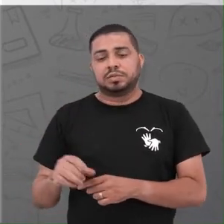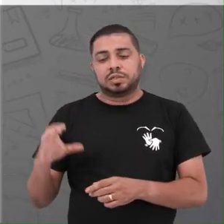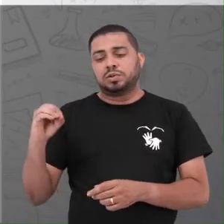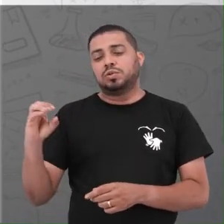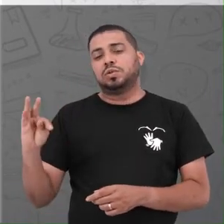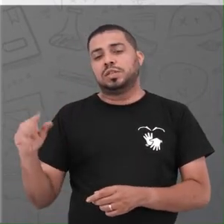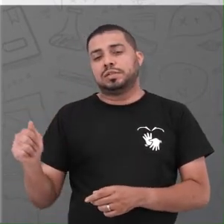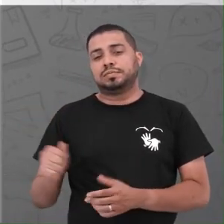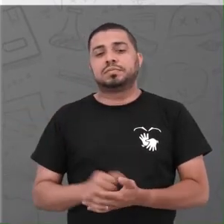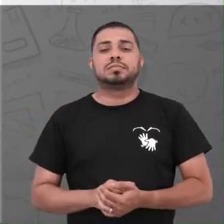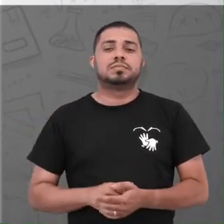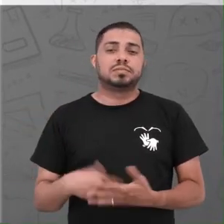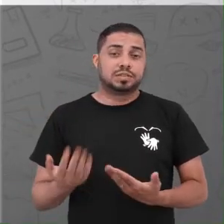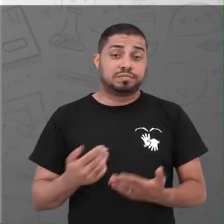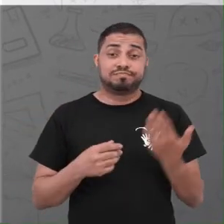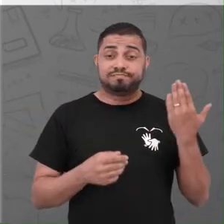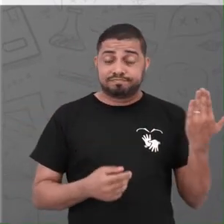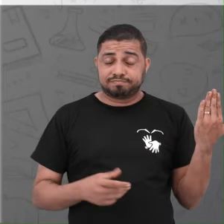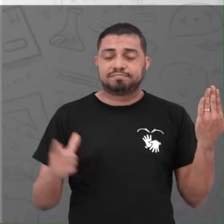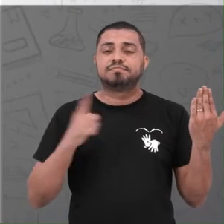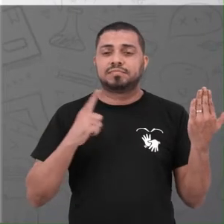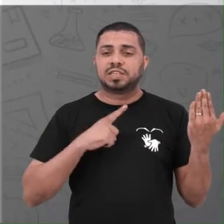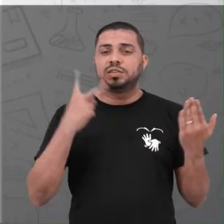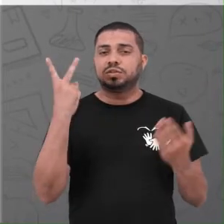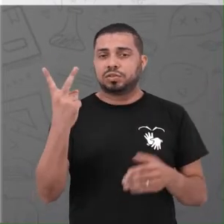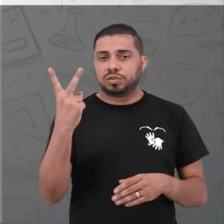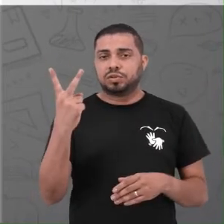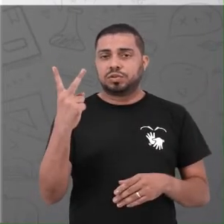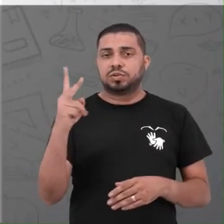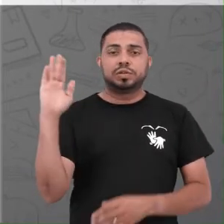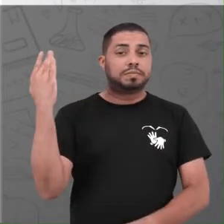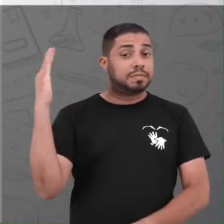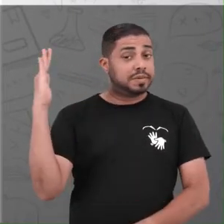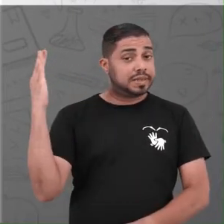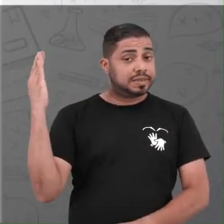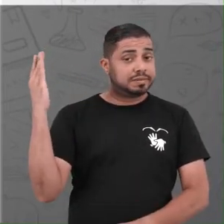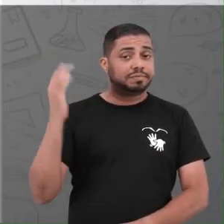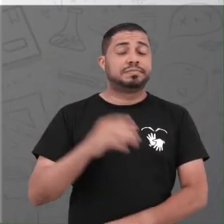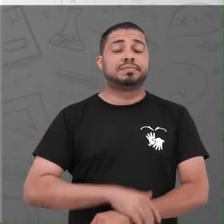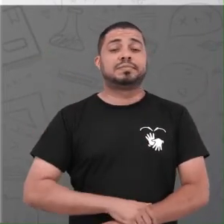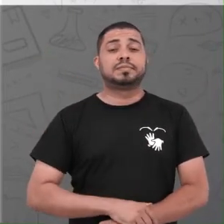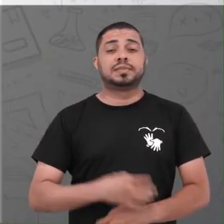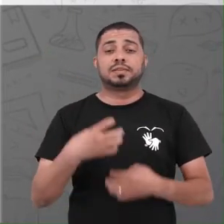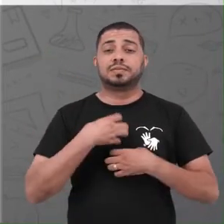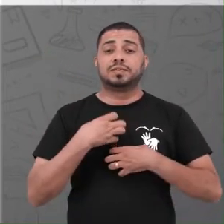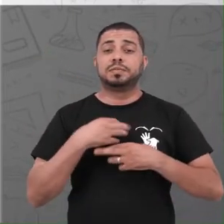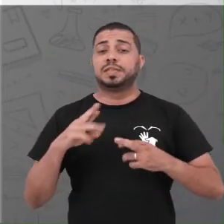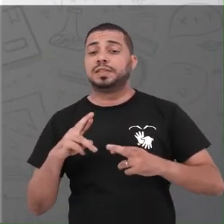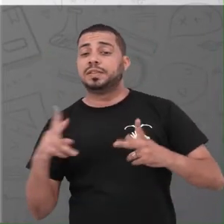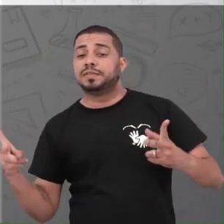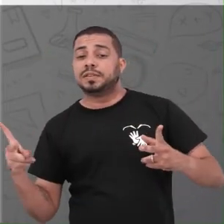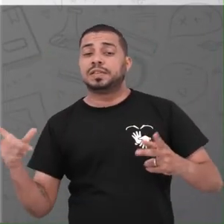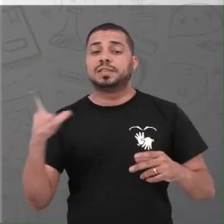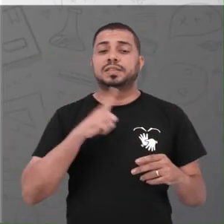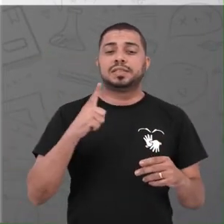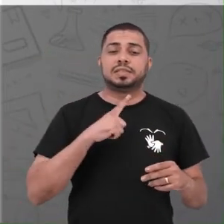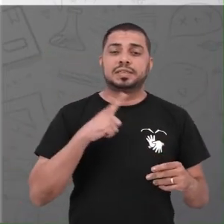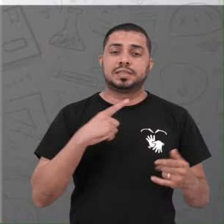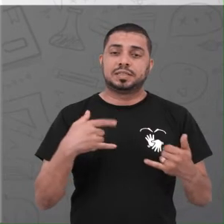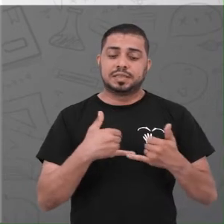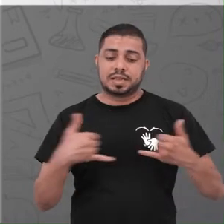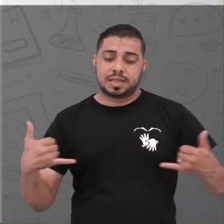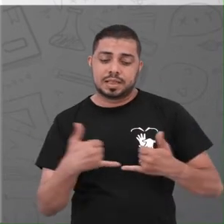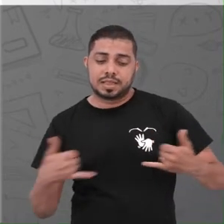nesse caso aqui, a gente tem 2 banheiros, né, apesar de formas diferentes, mas observem que as linhas